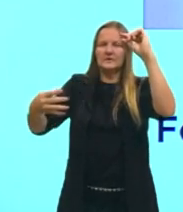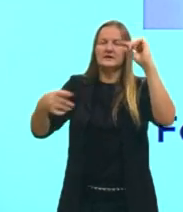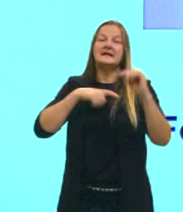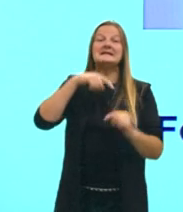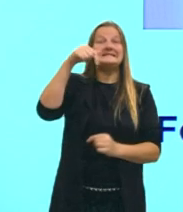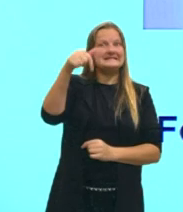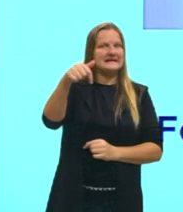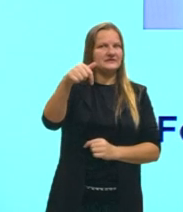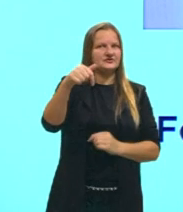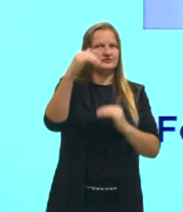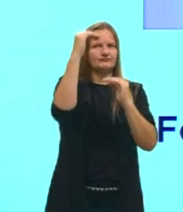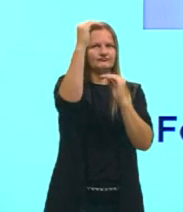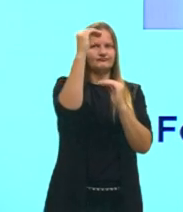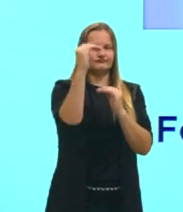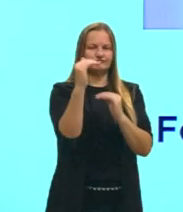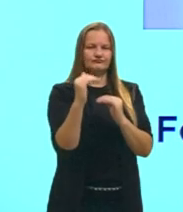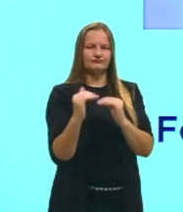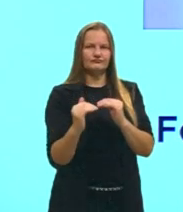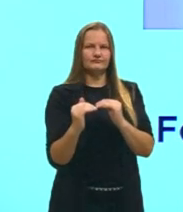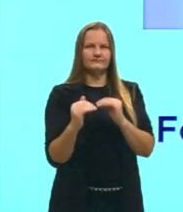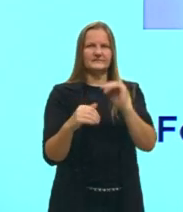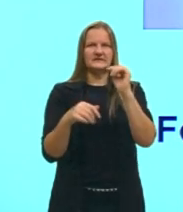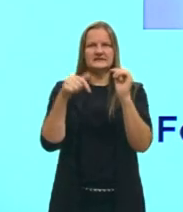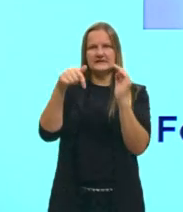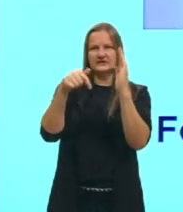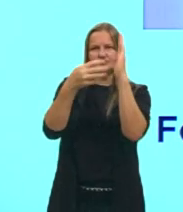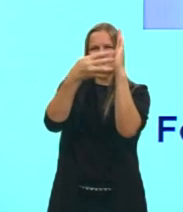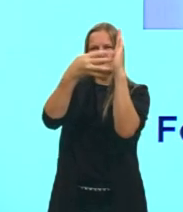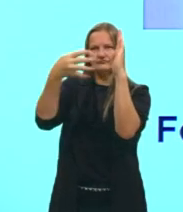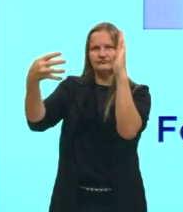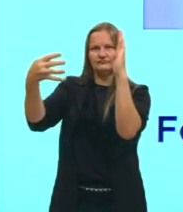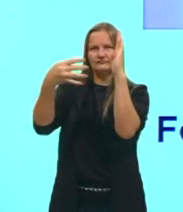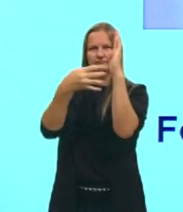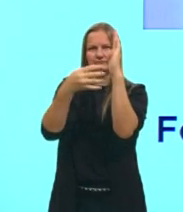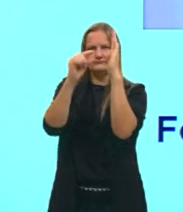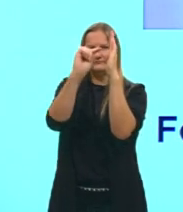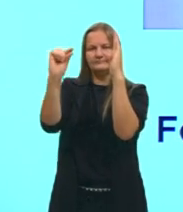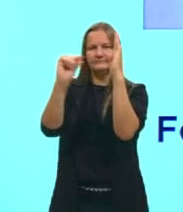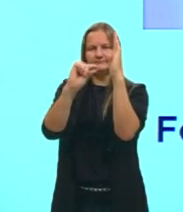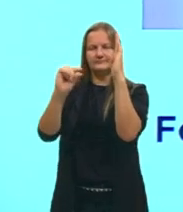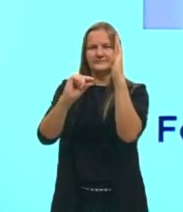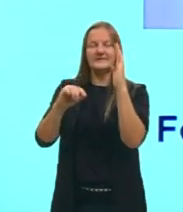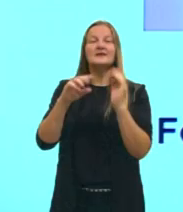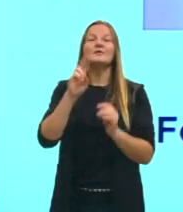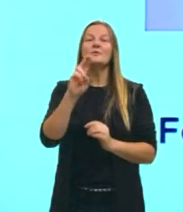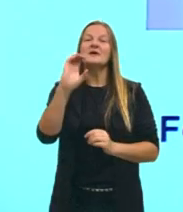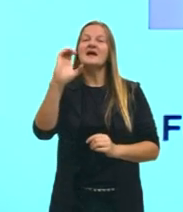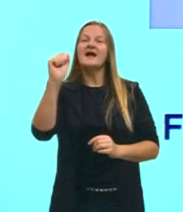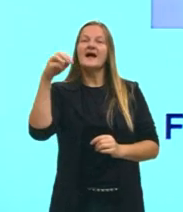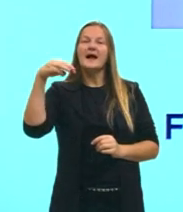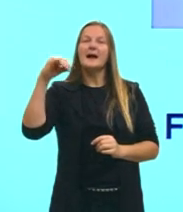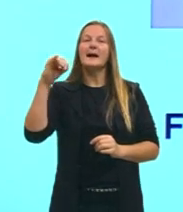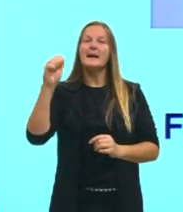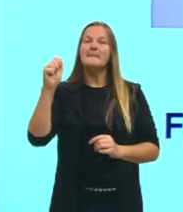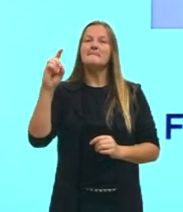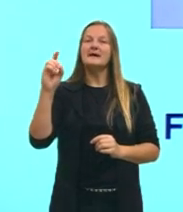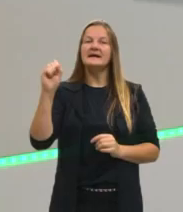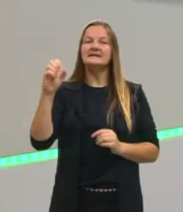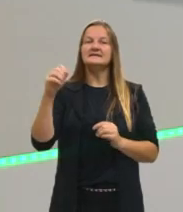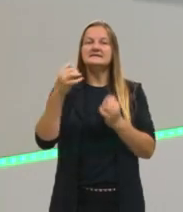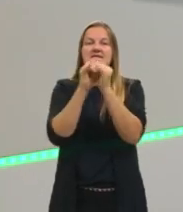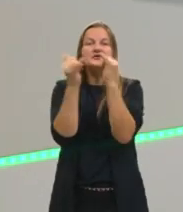sete deles tá Ou seja eu tenho 7 camadas Oi Gi